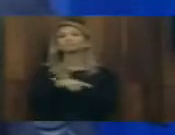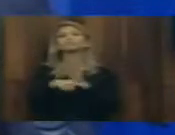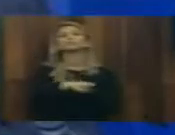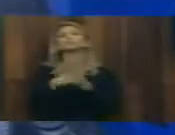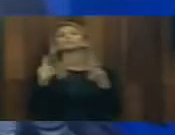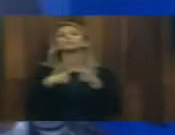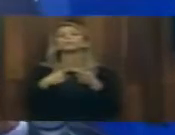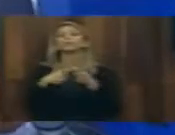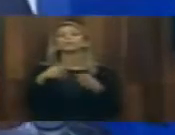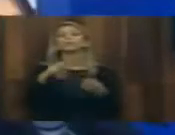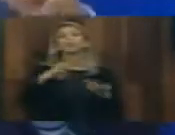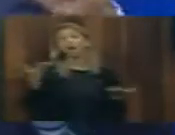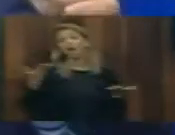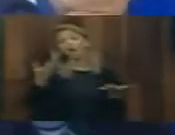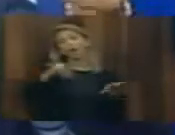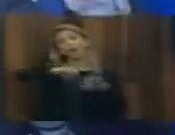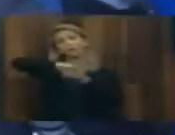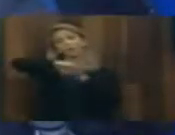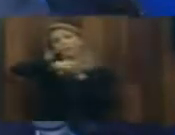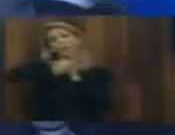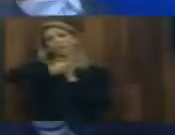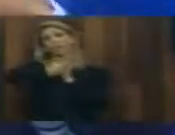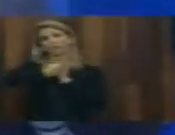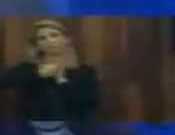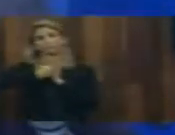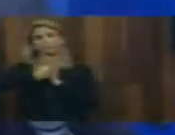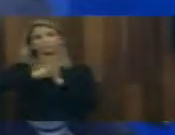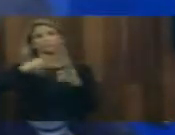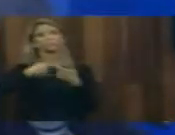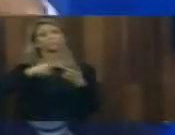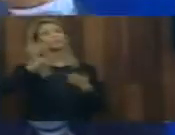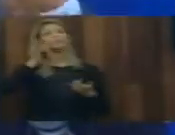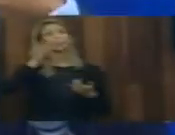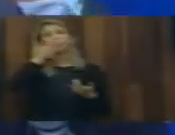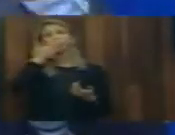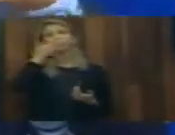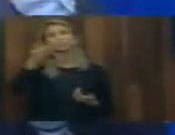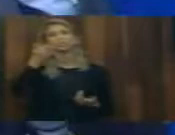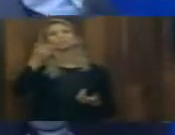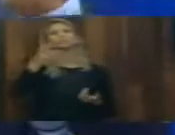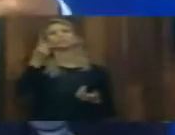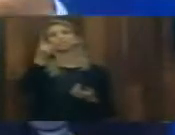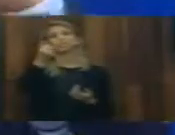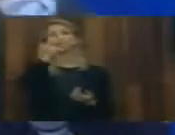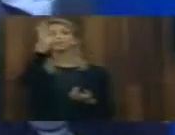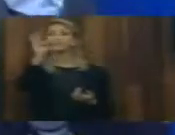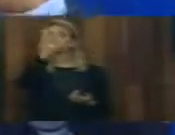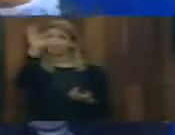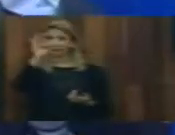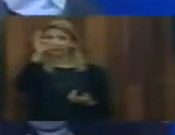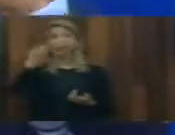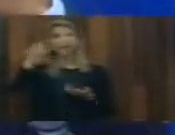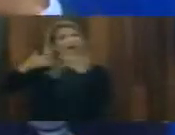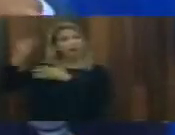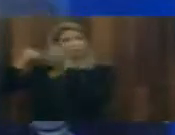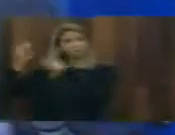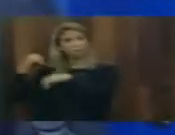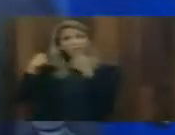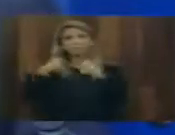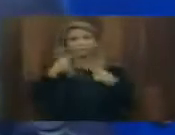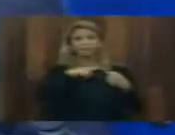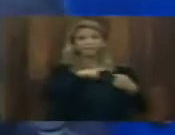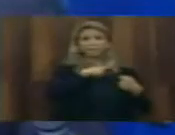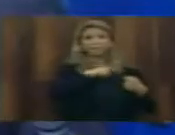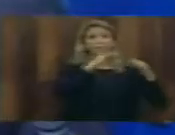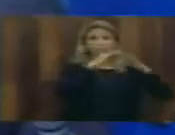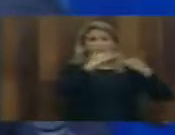receber. Estamos porque ainda pegamos dinheiro federal, ainda não entregamos a escola. Tem uma escola e uma creche que ainda